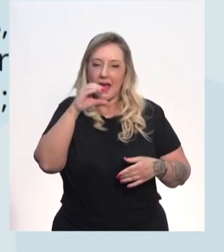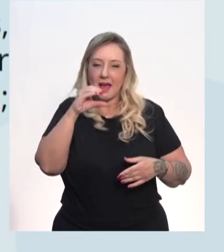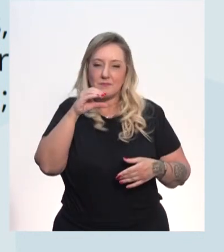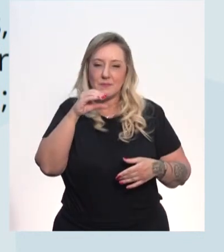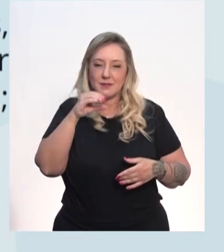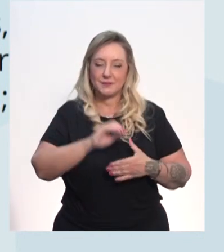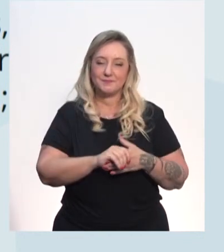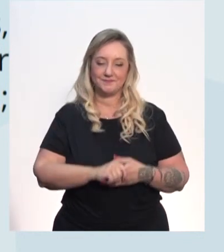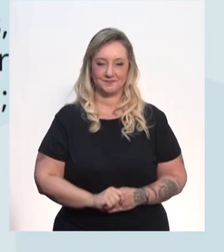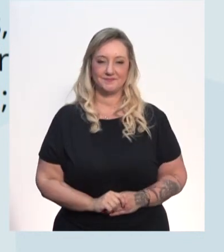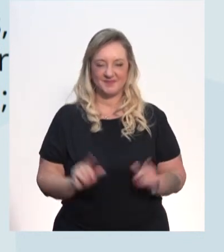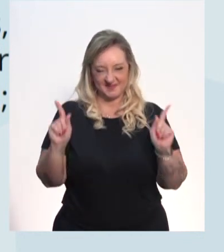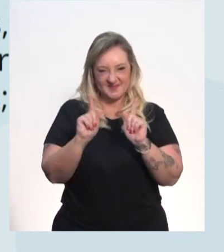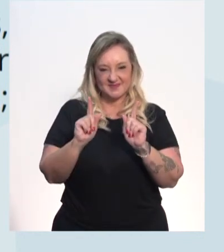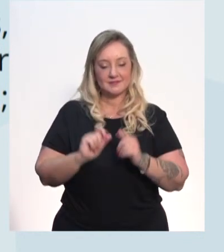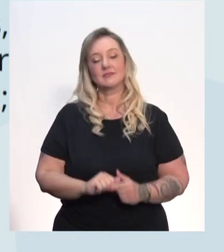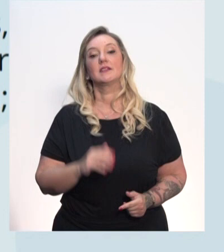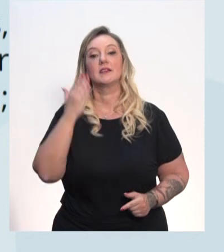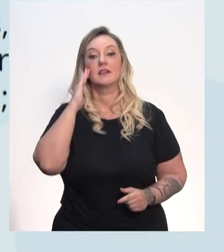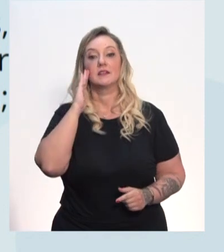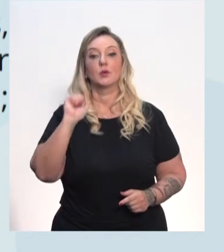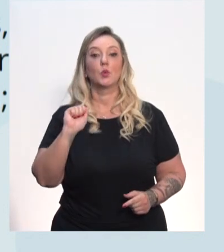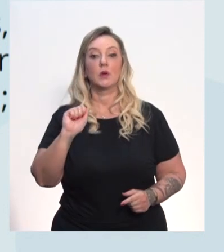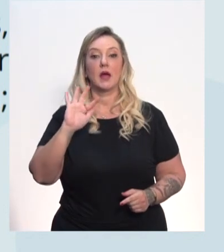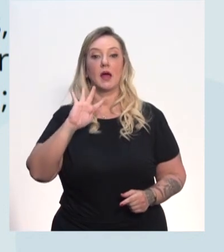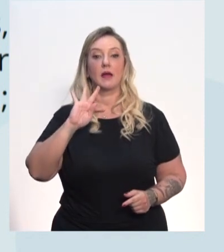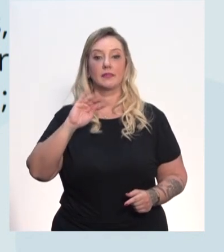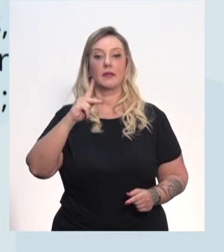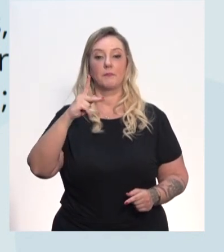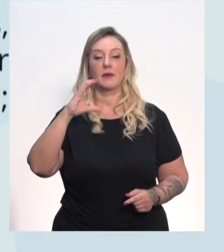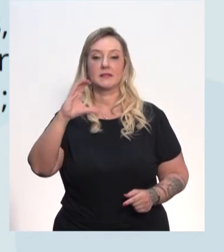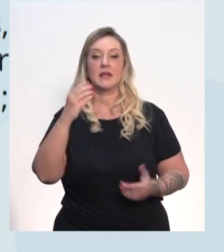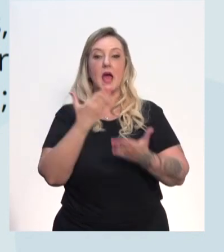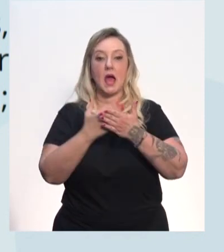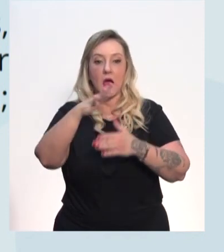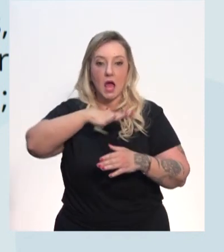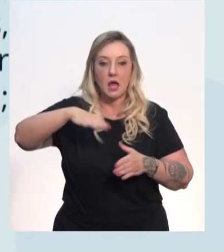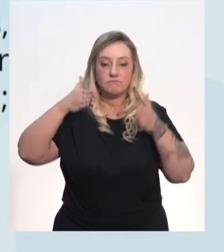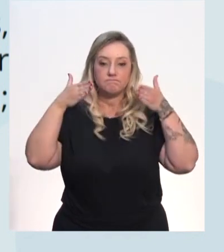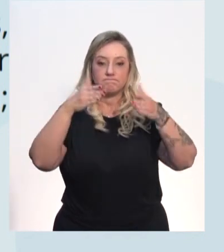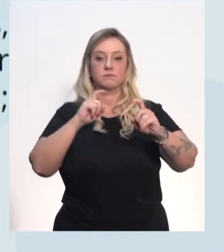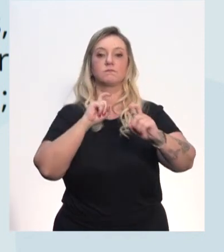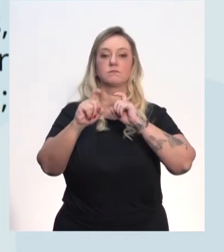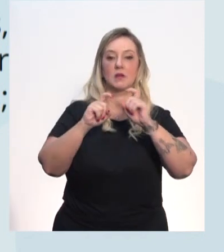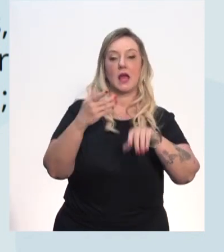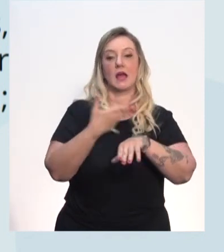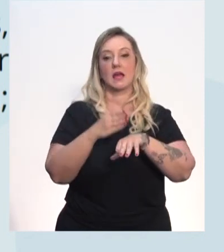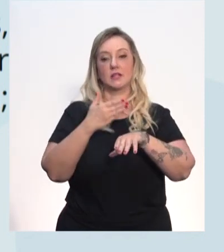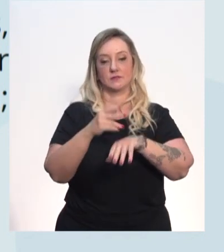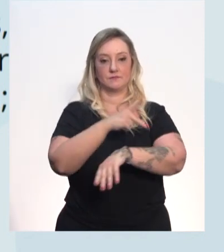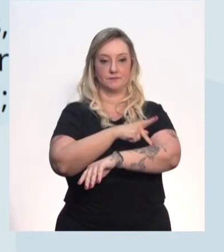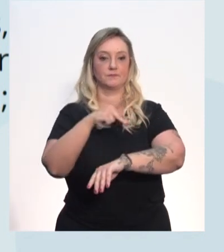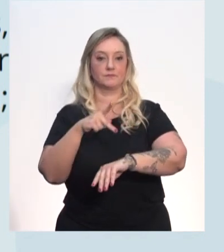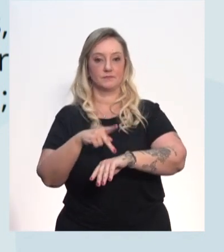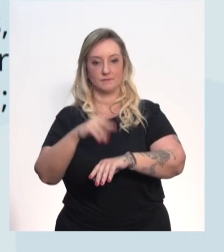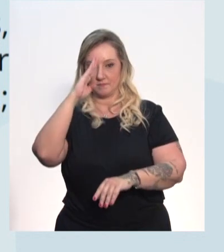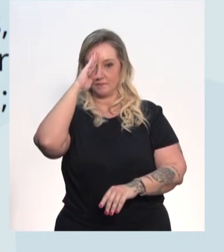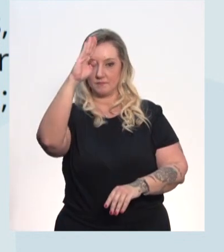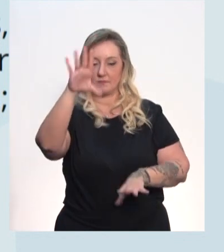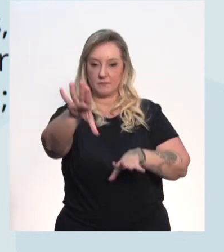é constituída de aulas com alunos, as aulas de trabalho pedagógico coletivo, que nós chamamos de